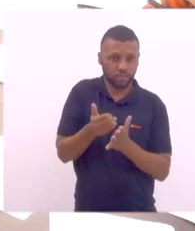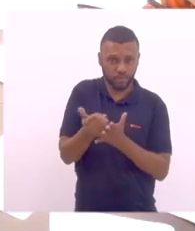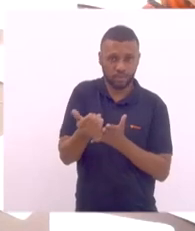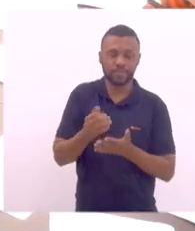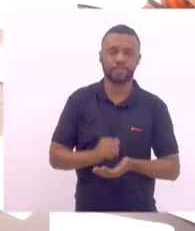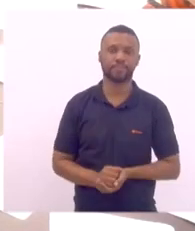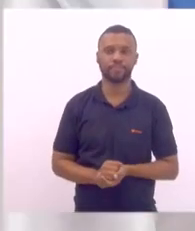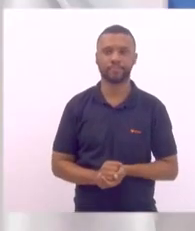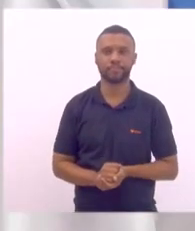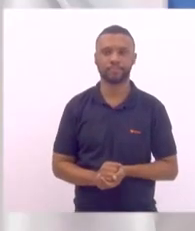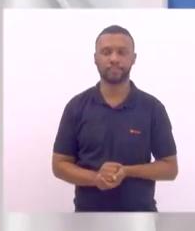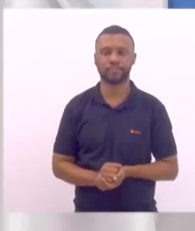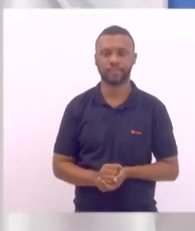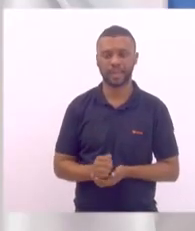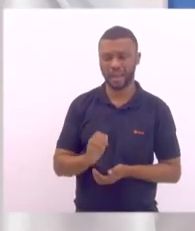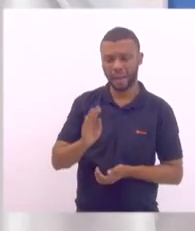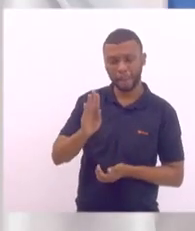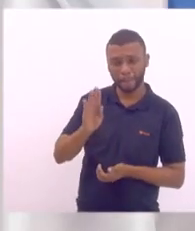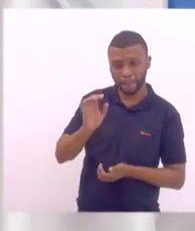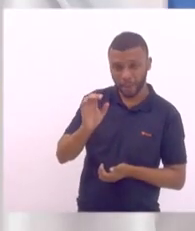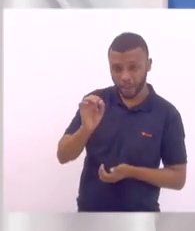Saída do biogás.